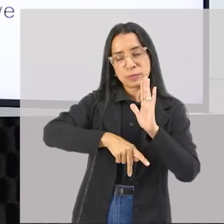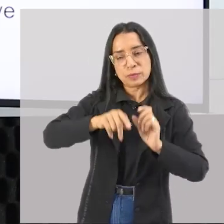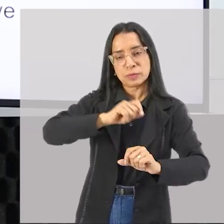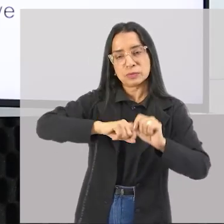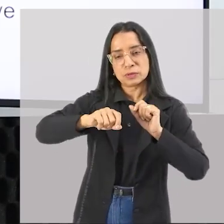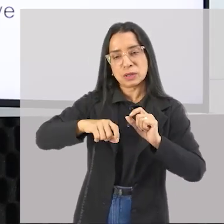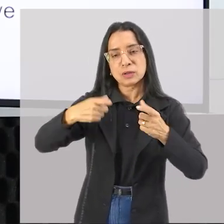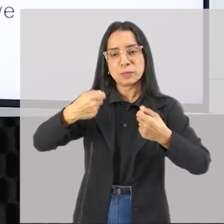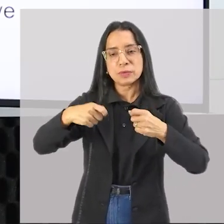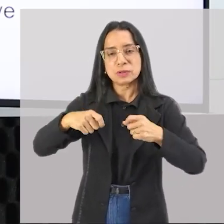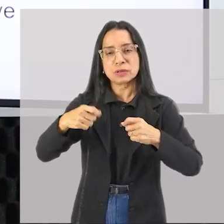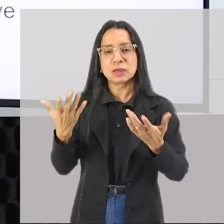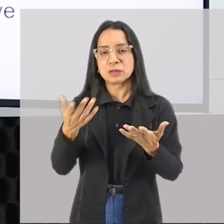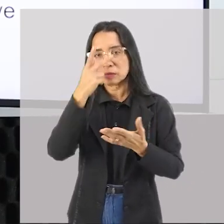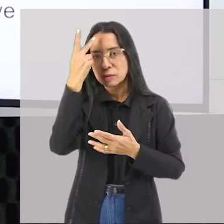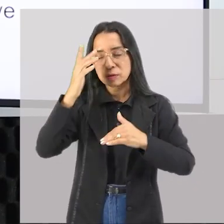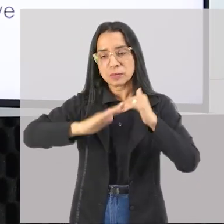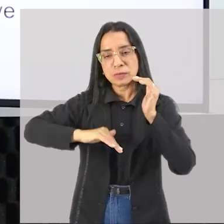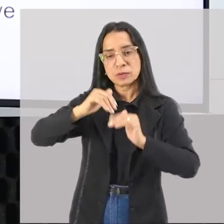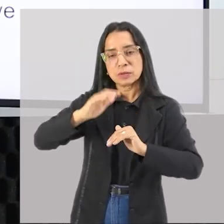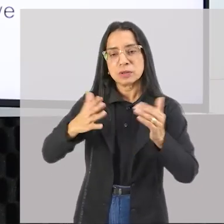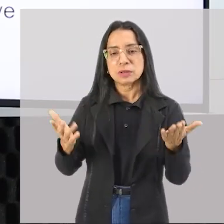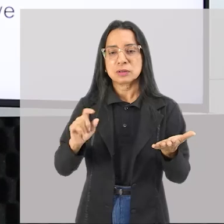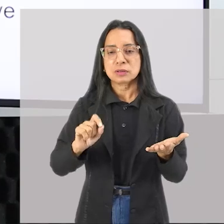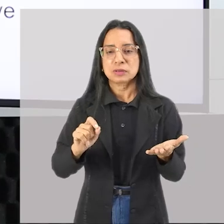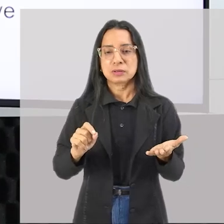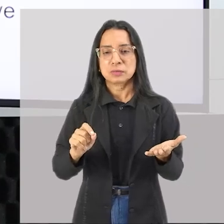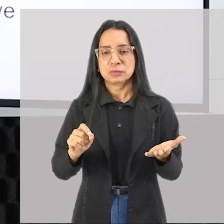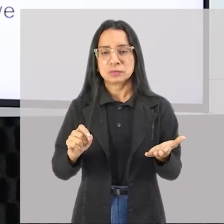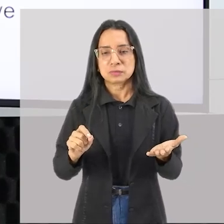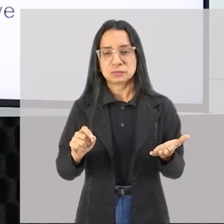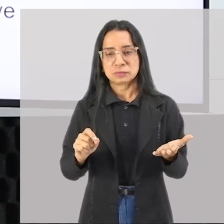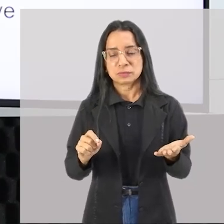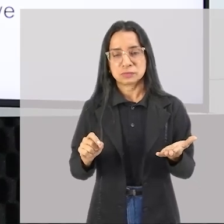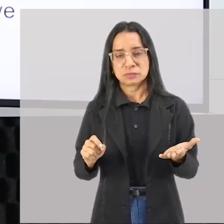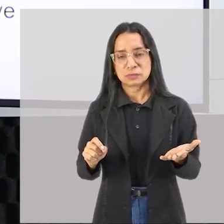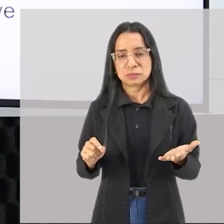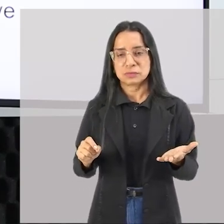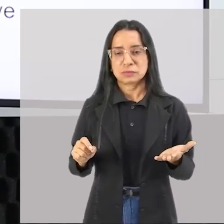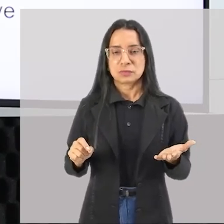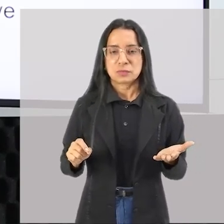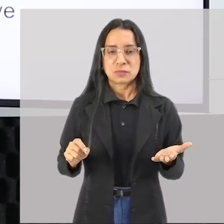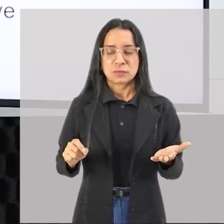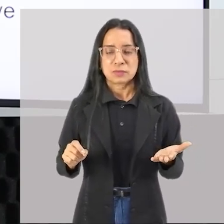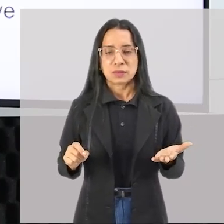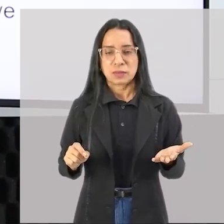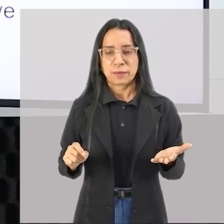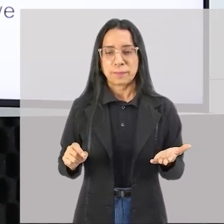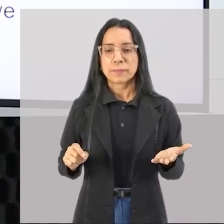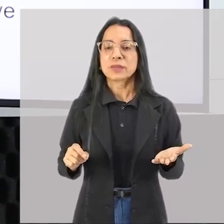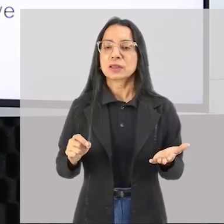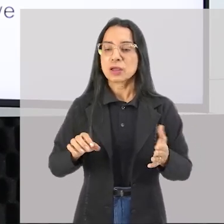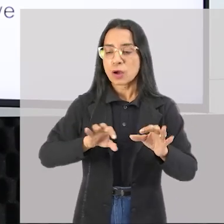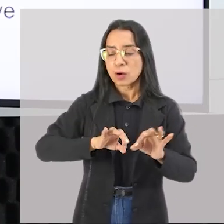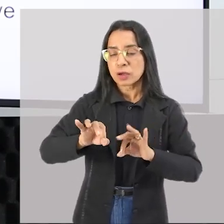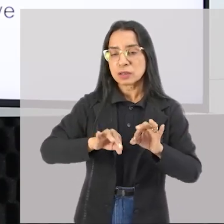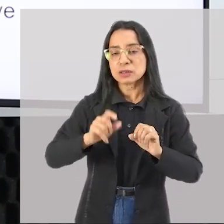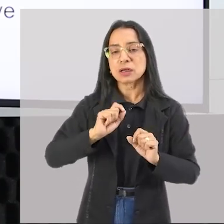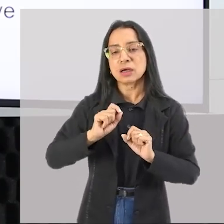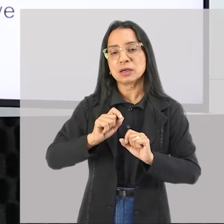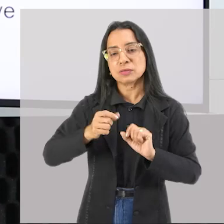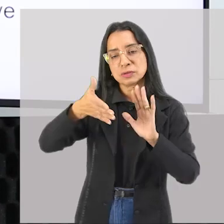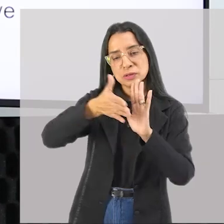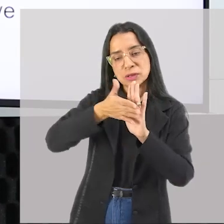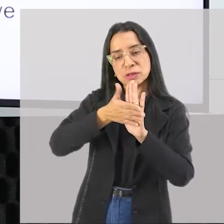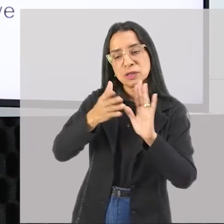as necessidades dos funcionários e setting the stage for a productive quarter. E eles estabeleceram que seriam